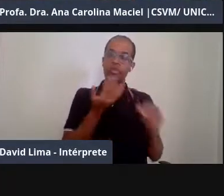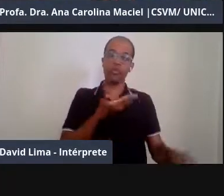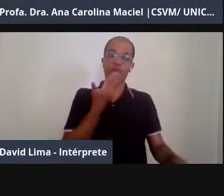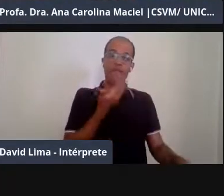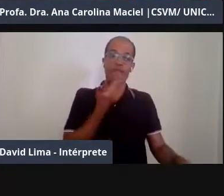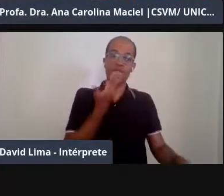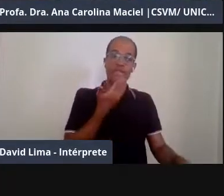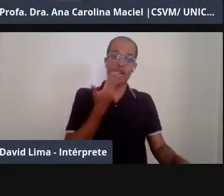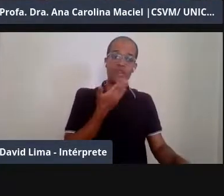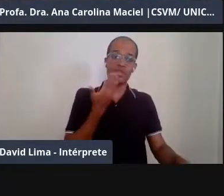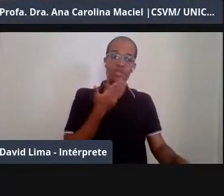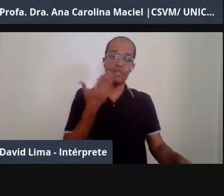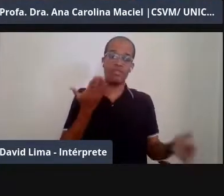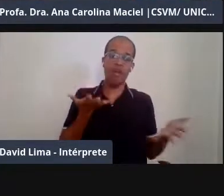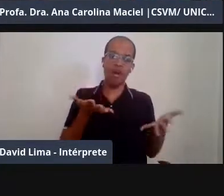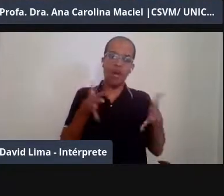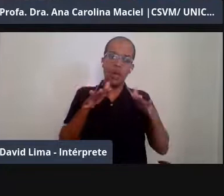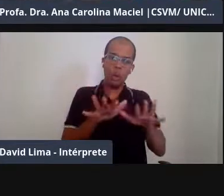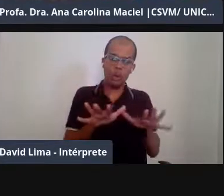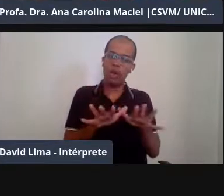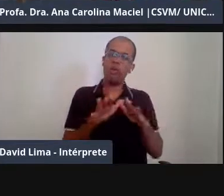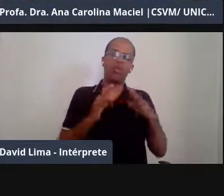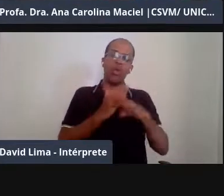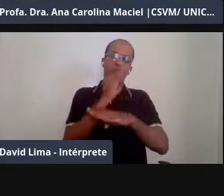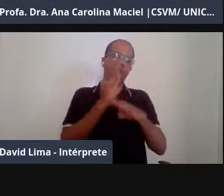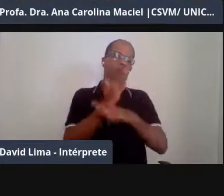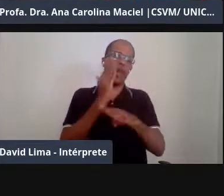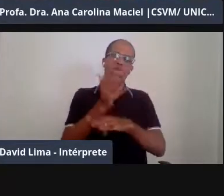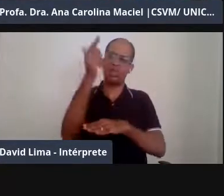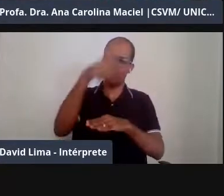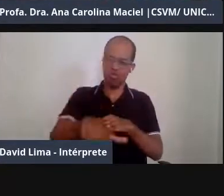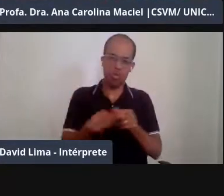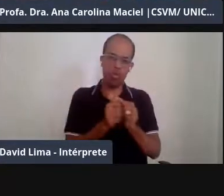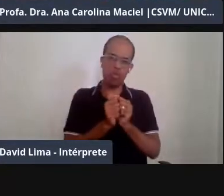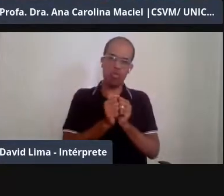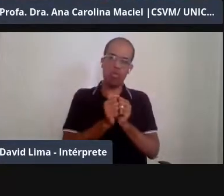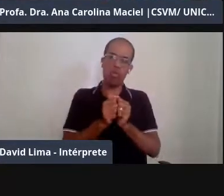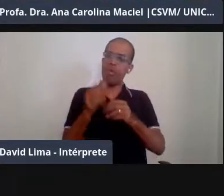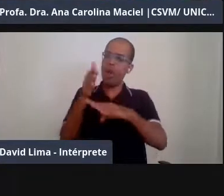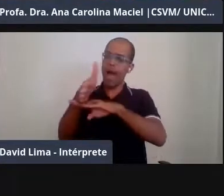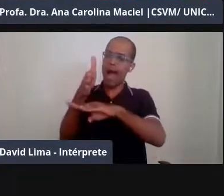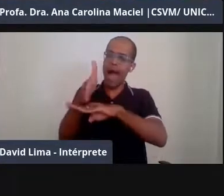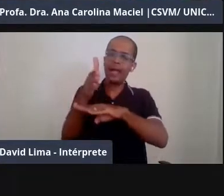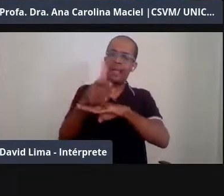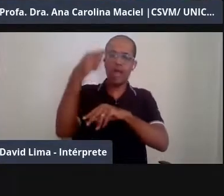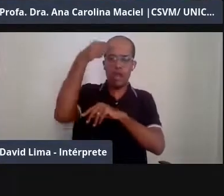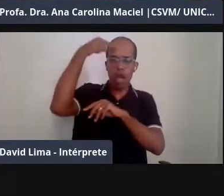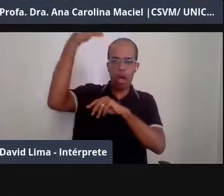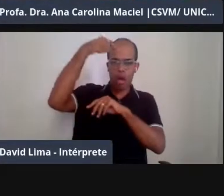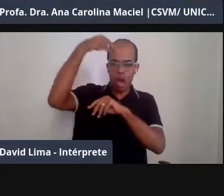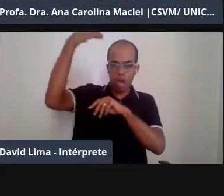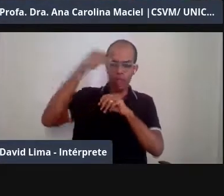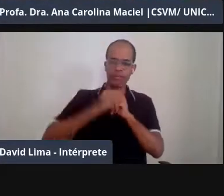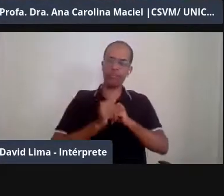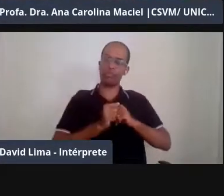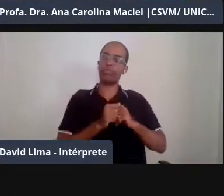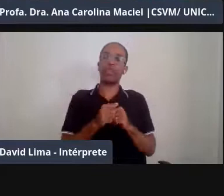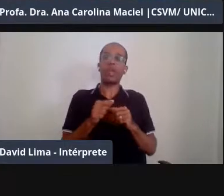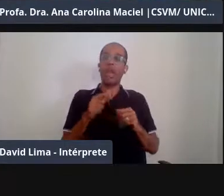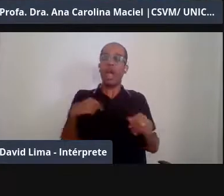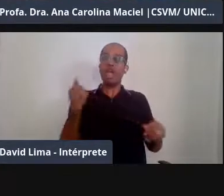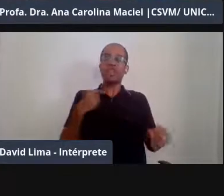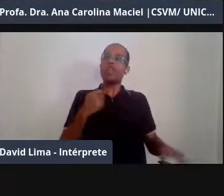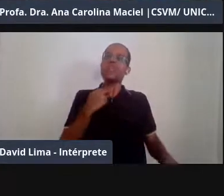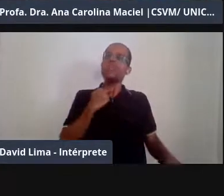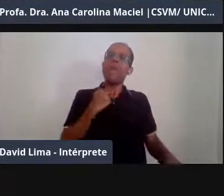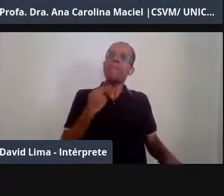a inclusão, seja por revalidação, seja por acesso ao ensino superior, que não tenhamos esse tipo